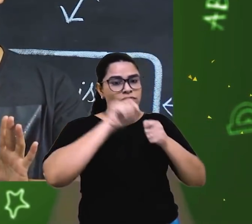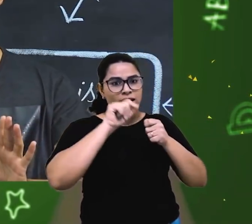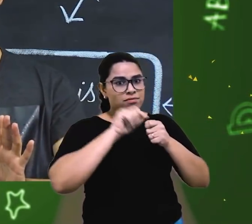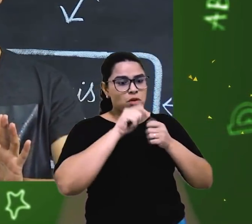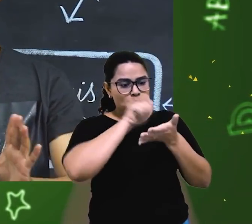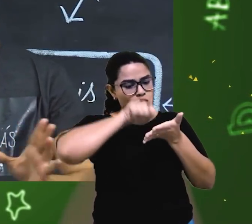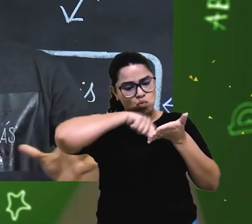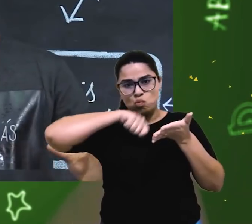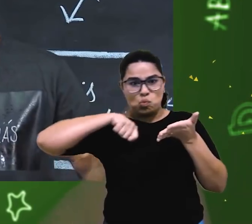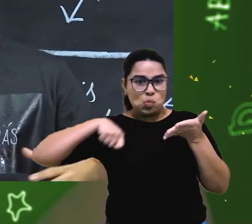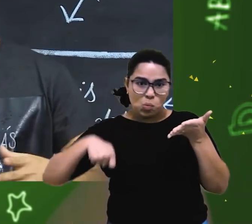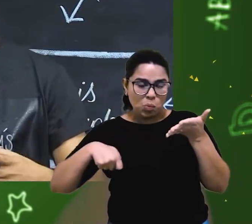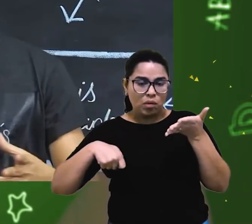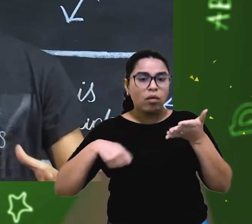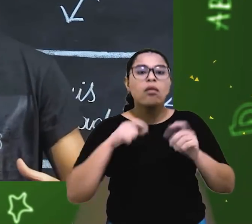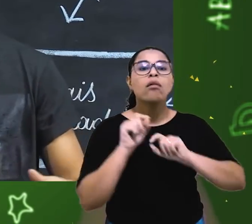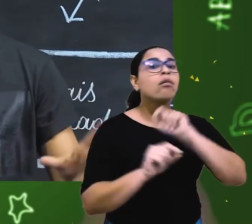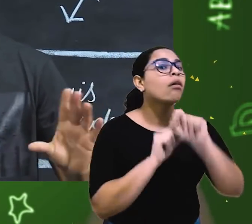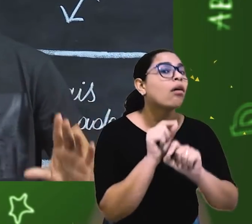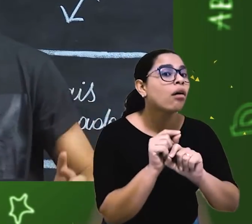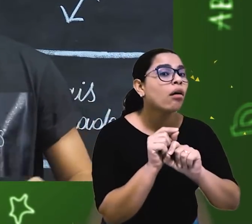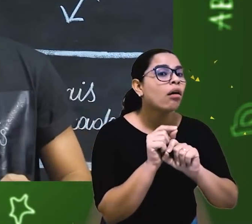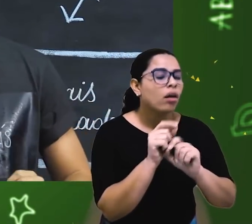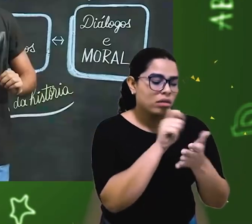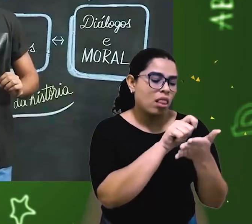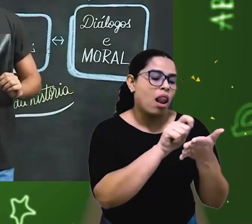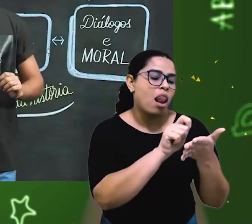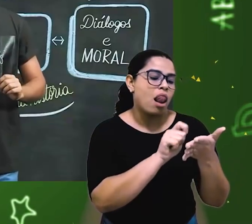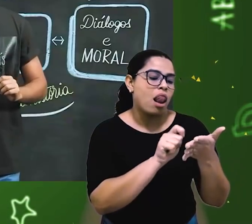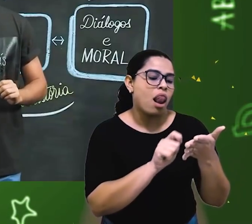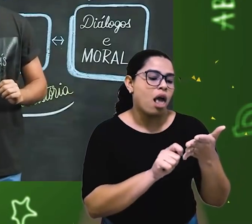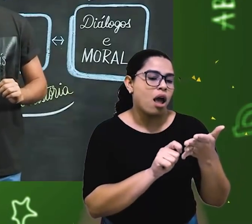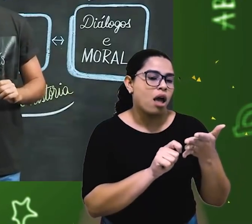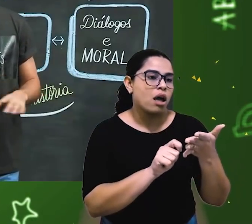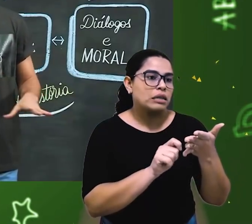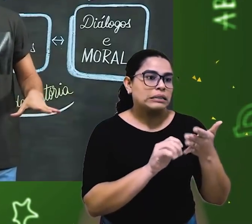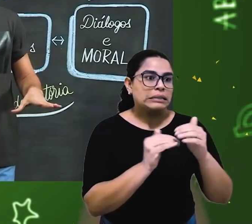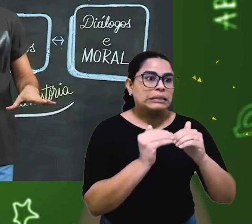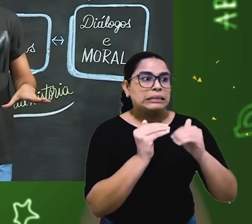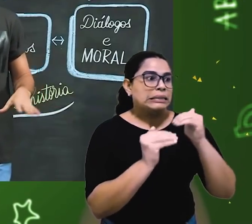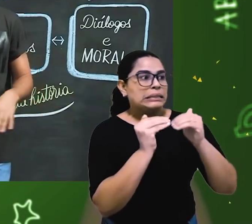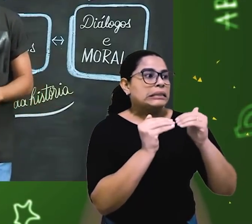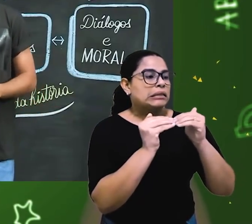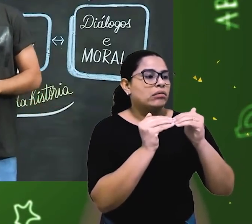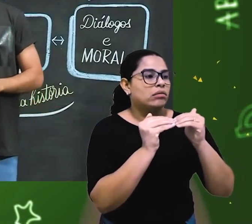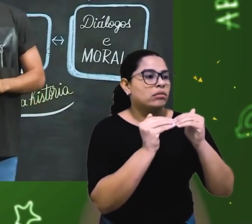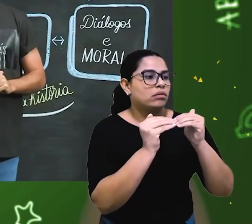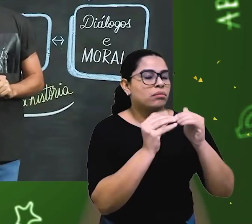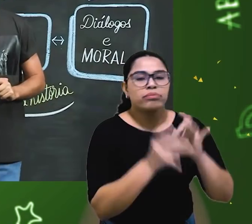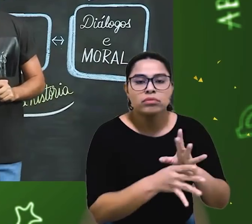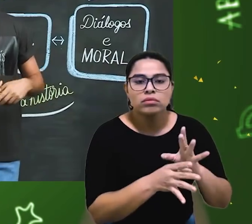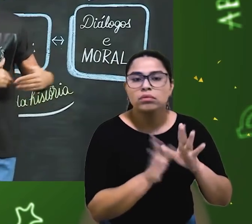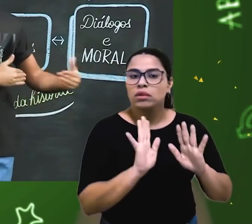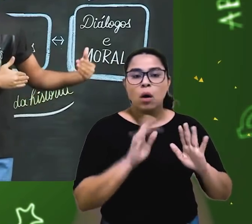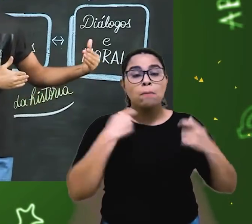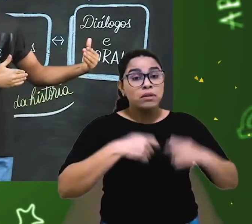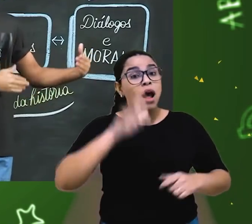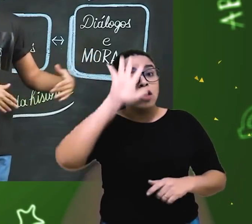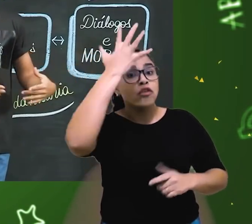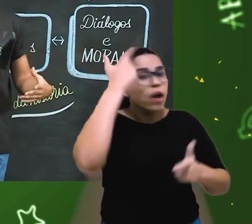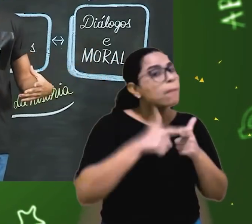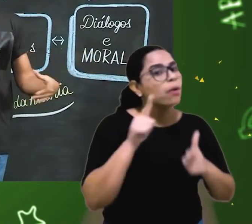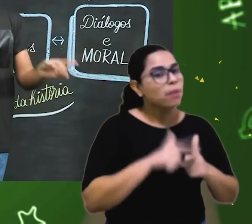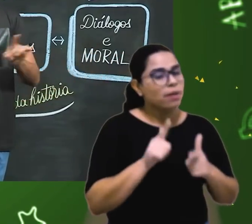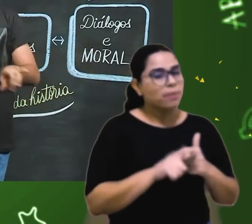alguns contos contemporâneos deixem os finais um pouco abertos, mas é preciso encerrar essa história, encerrar o conflito. Como, por exemplo, o marido resolvendo ir embora e acabar